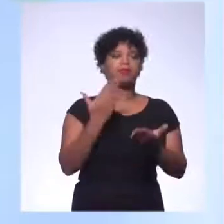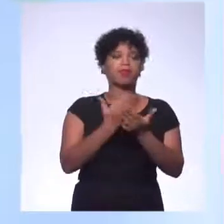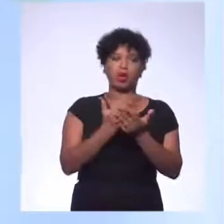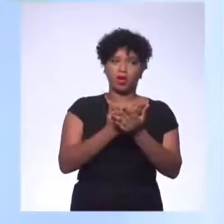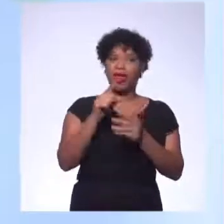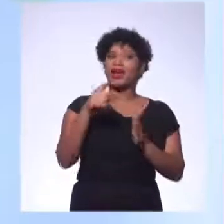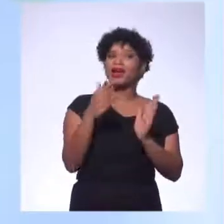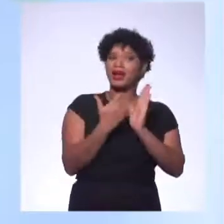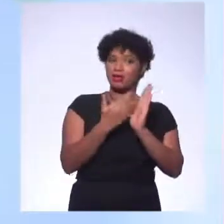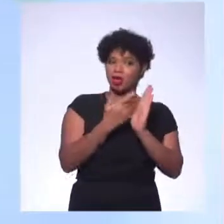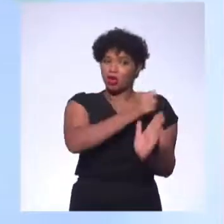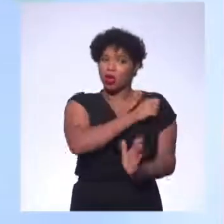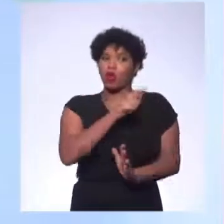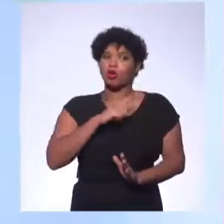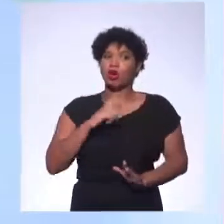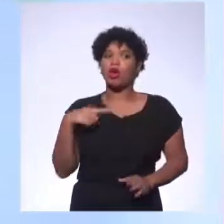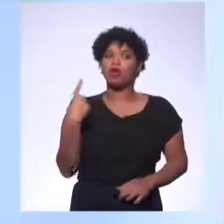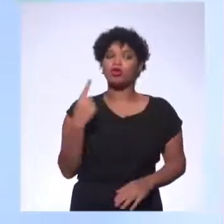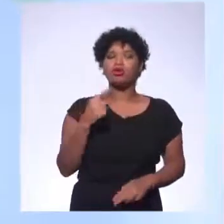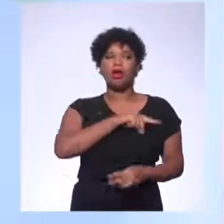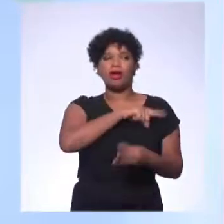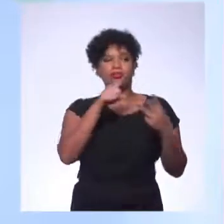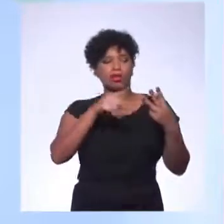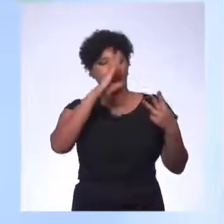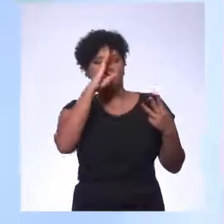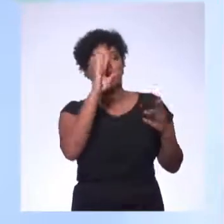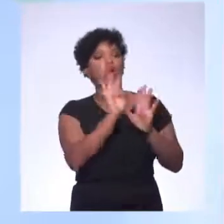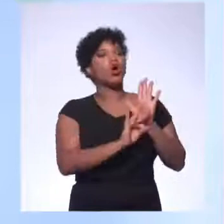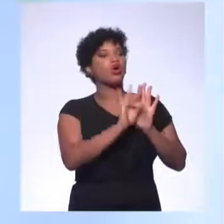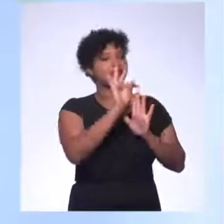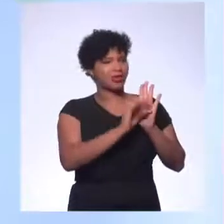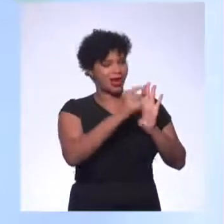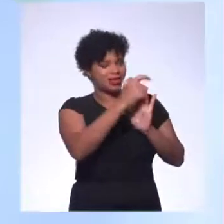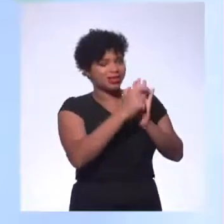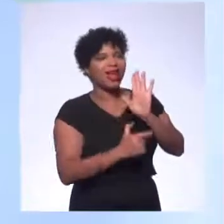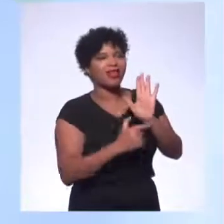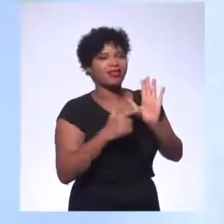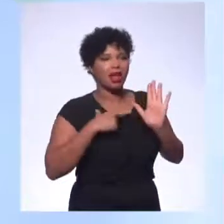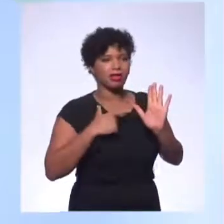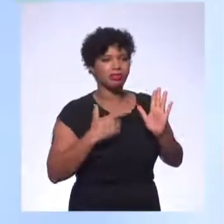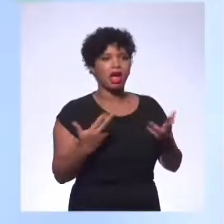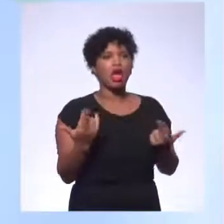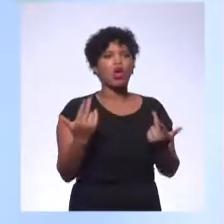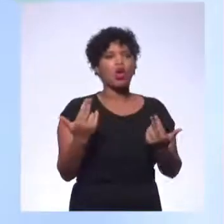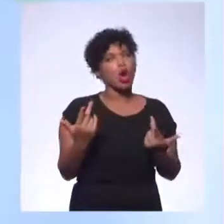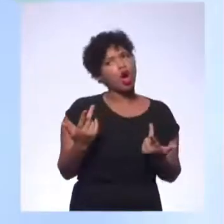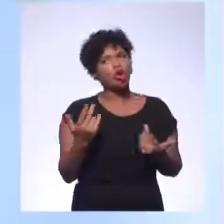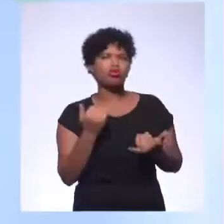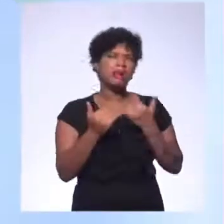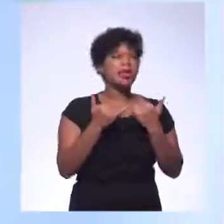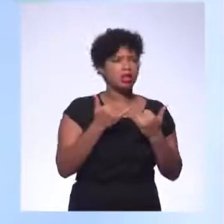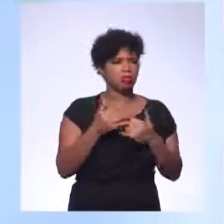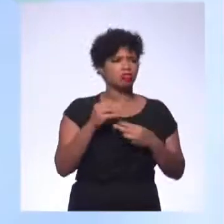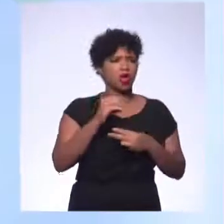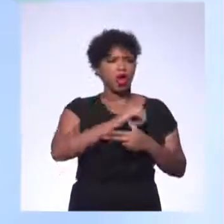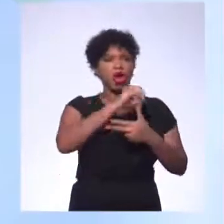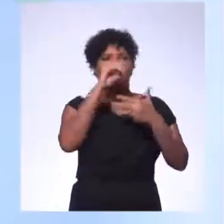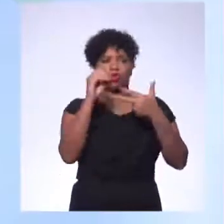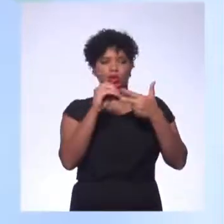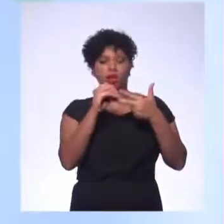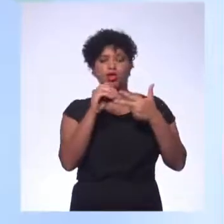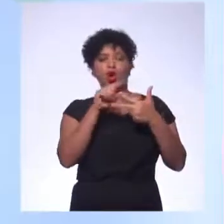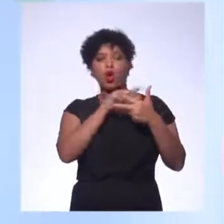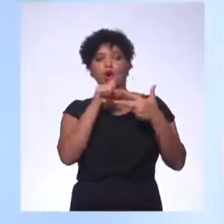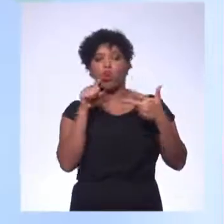no caderno do aluno, e nós vamos trabalhar com 3 textos hoje, muito semelhante ao que acontece no Enem. Você tem 3 textos sobre o mesmo